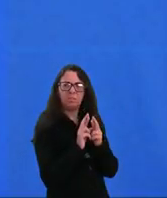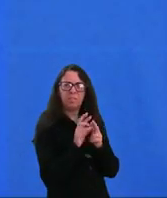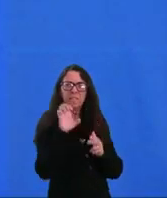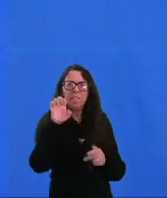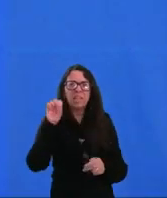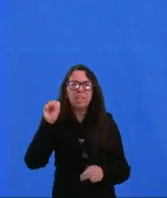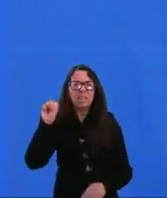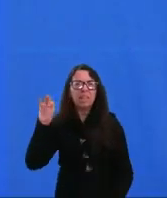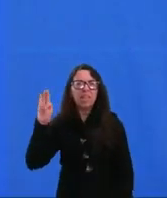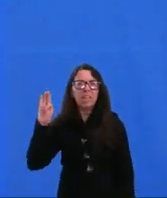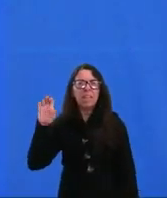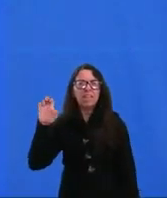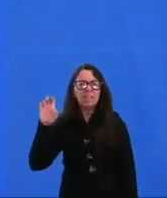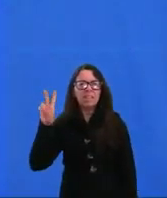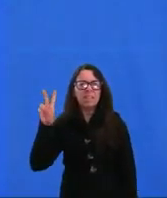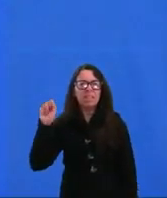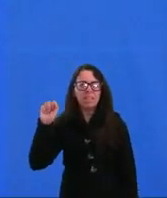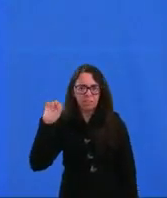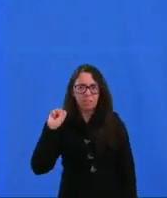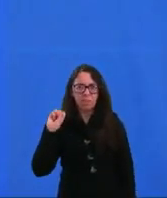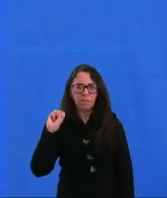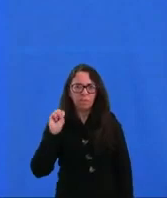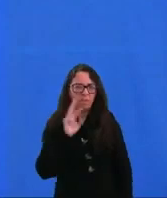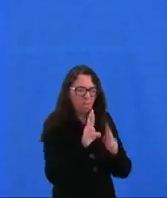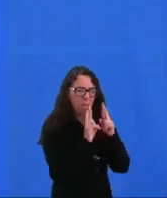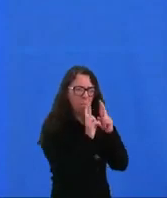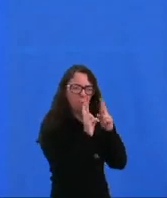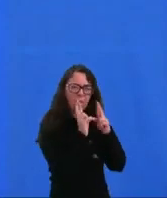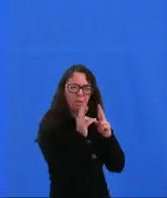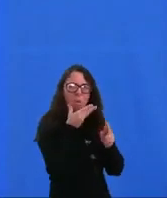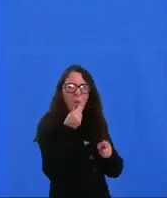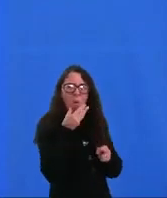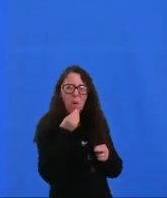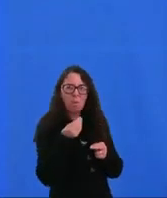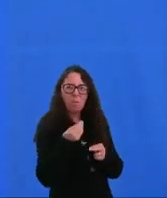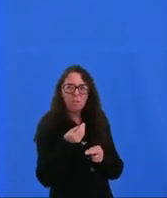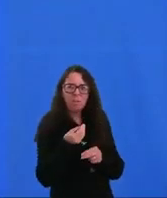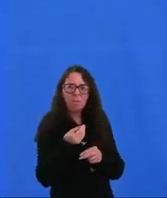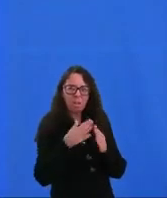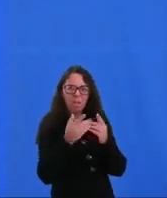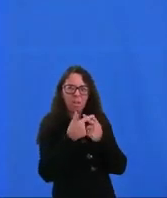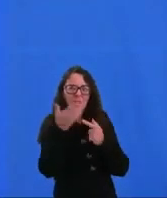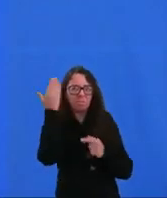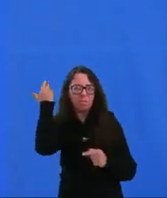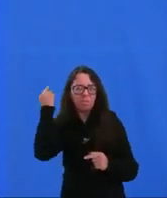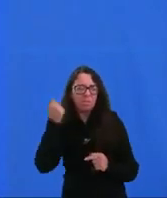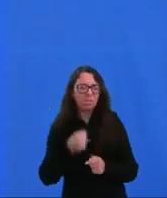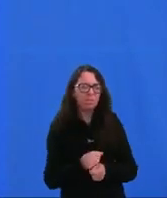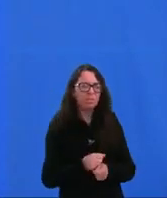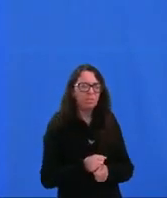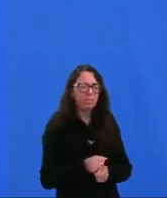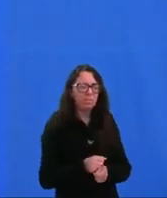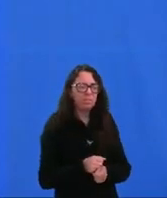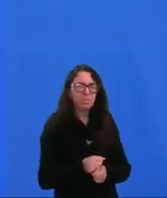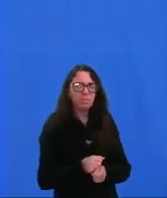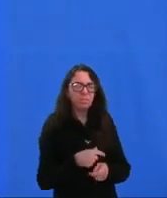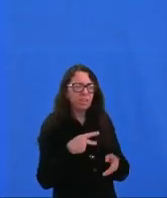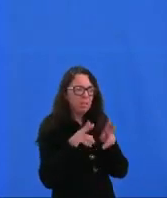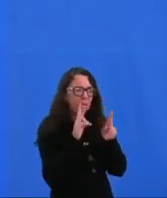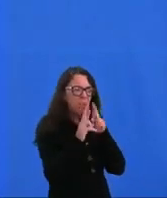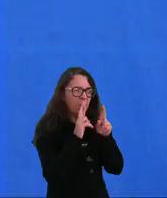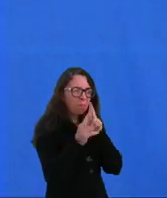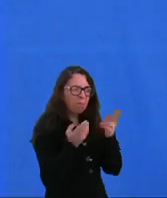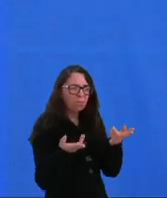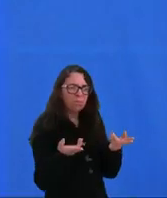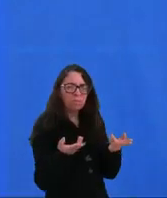podiam sobrepor-se à sabedoria e ao Espírito, com letra maiúscula, com que ele falava.